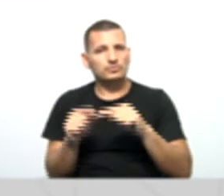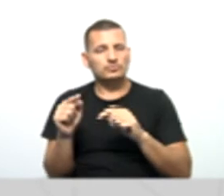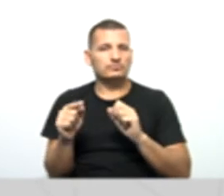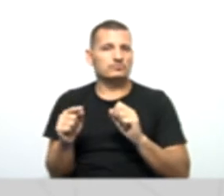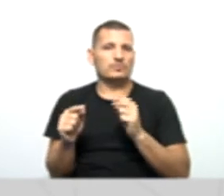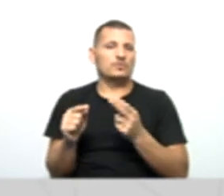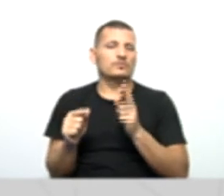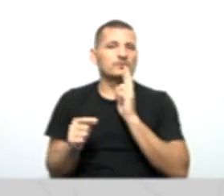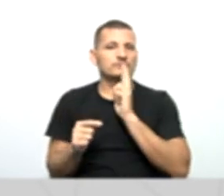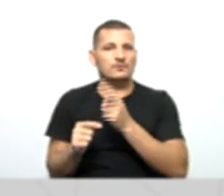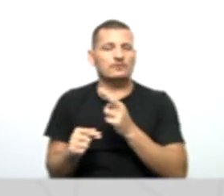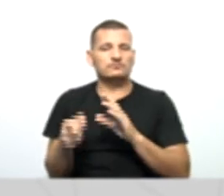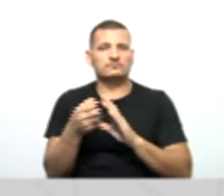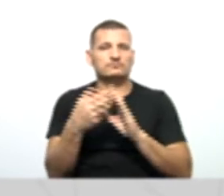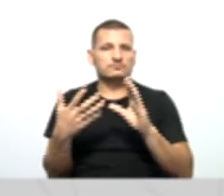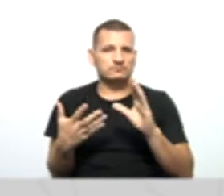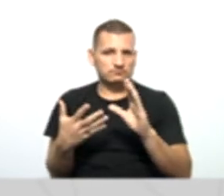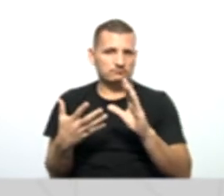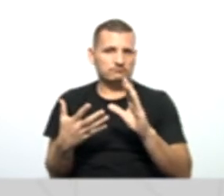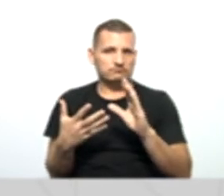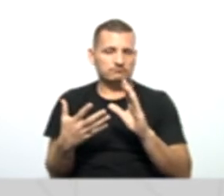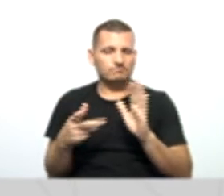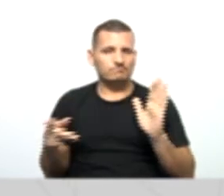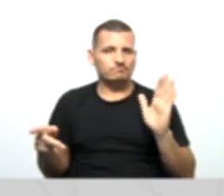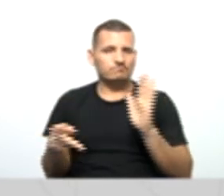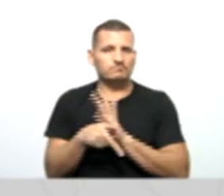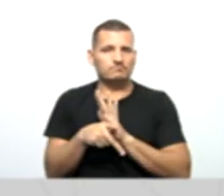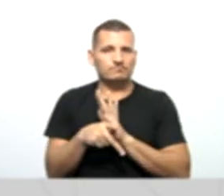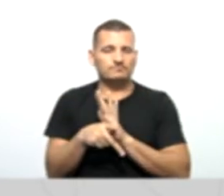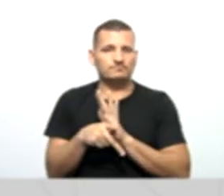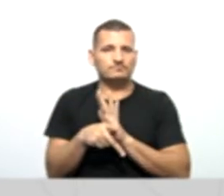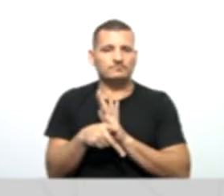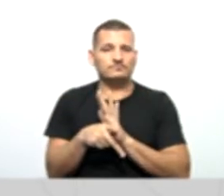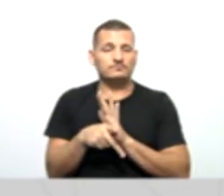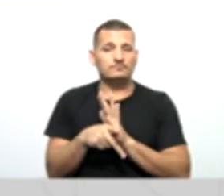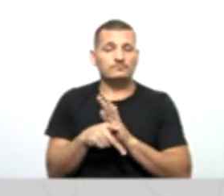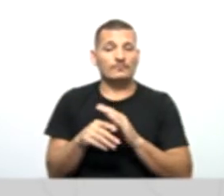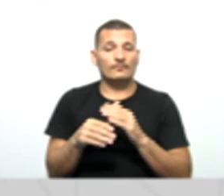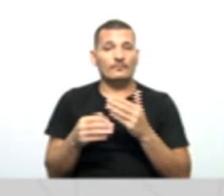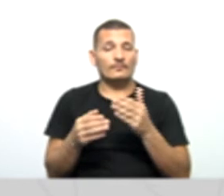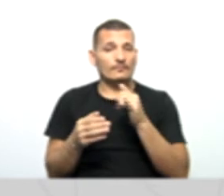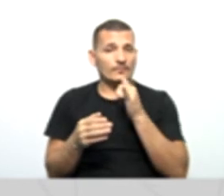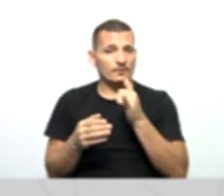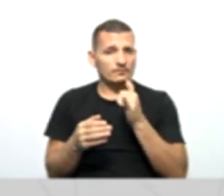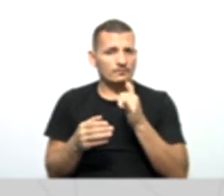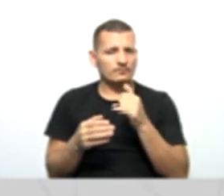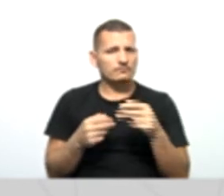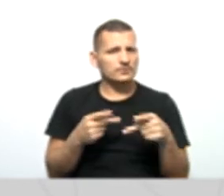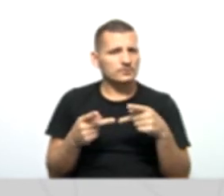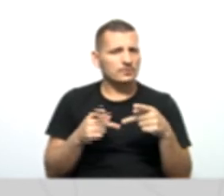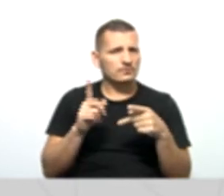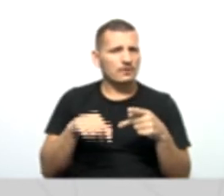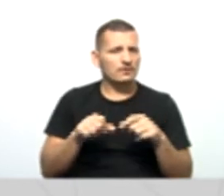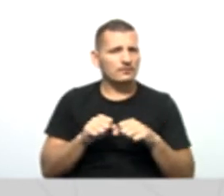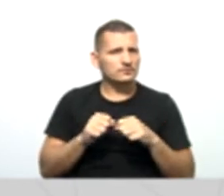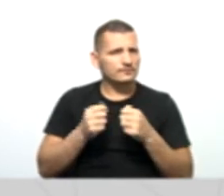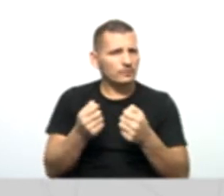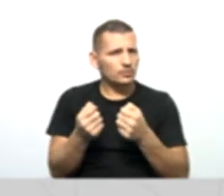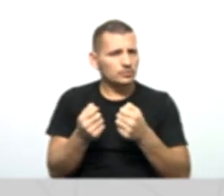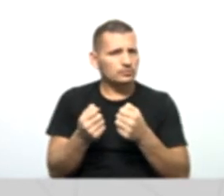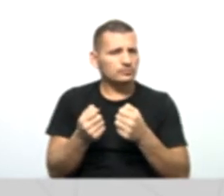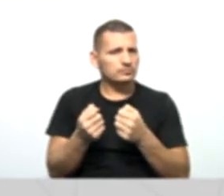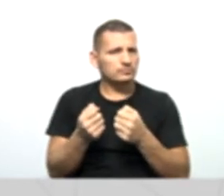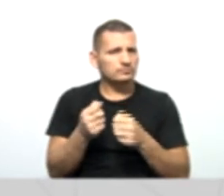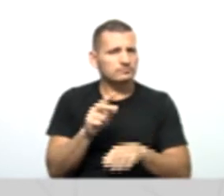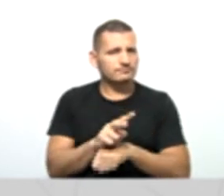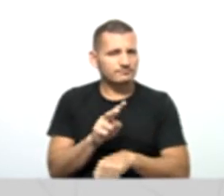funções especificadas, certo? Então, o que acontece? Se o nosso projeto é um esforço temporário, todas as atividades